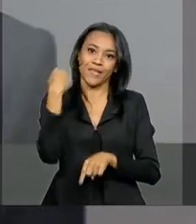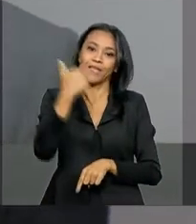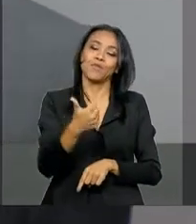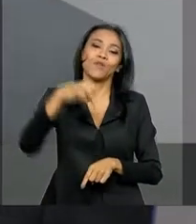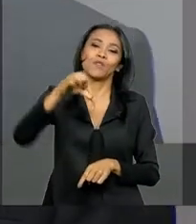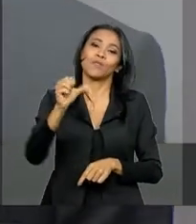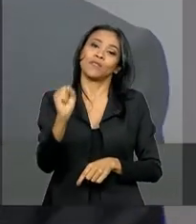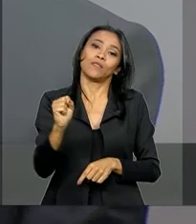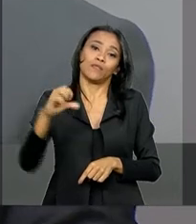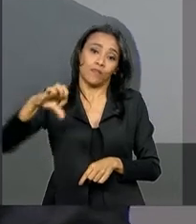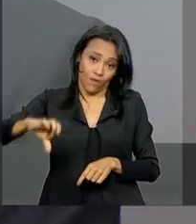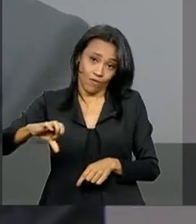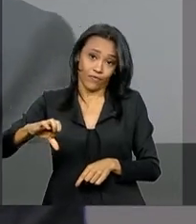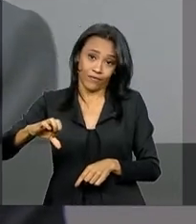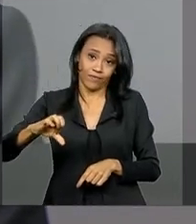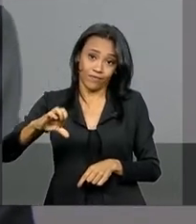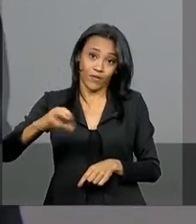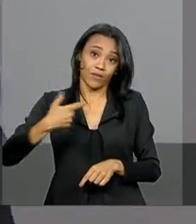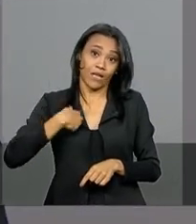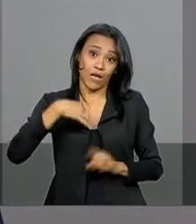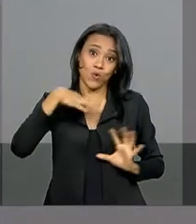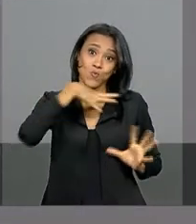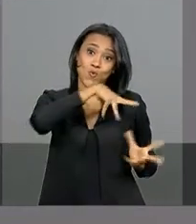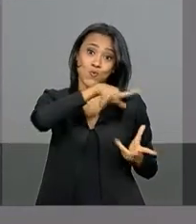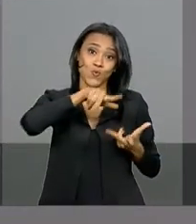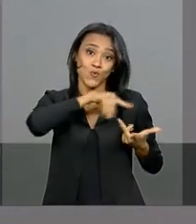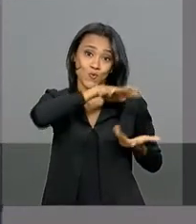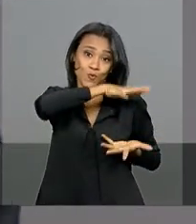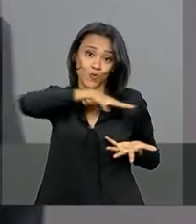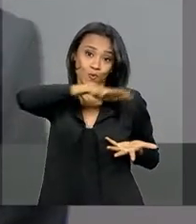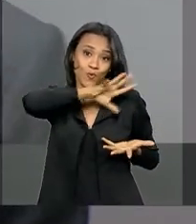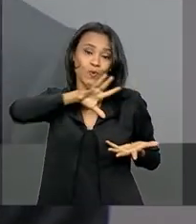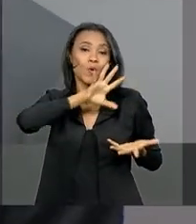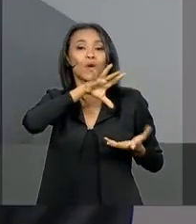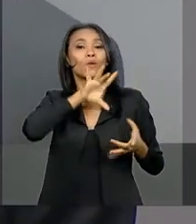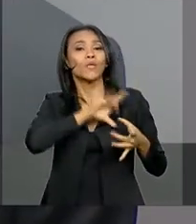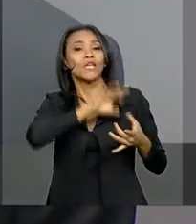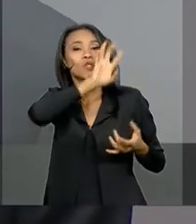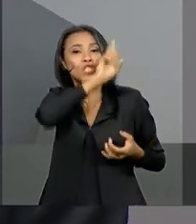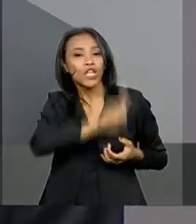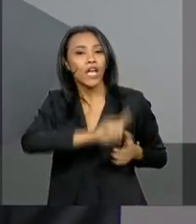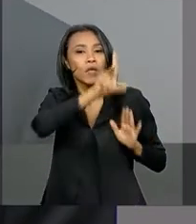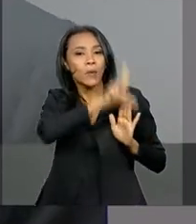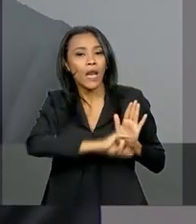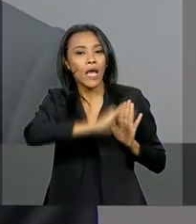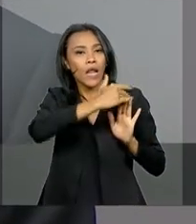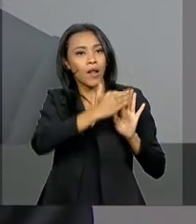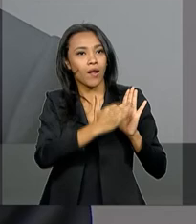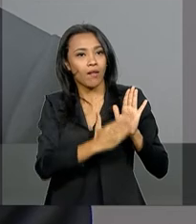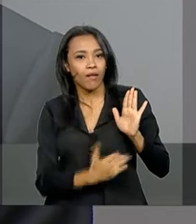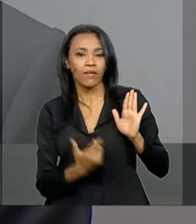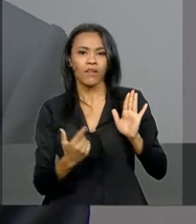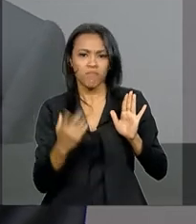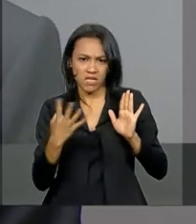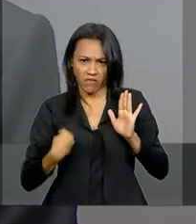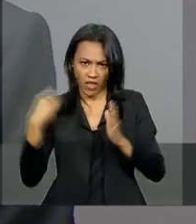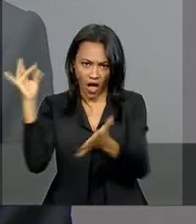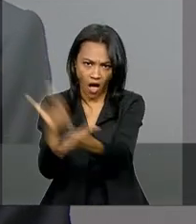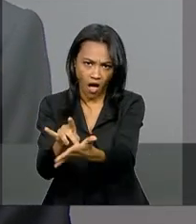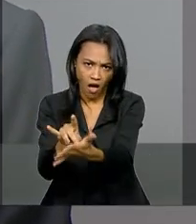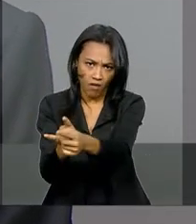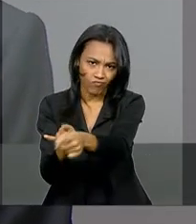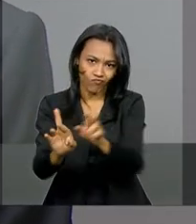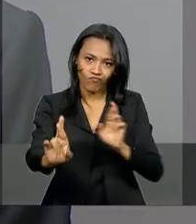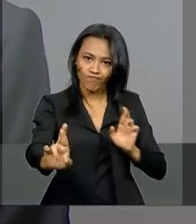e o mundo dos fatos mas isso não quer dizer que devamos acessar nosso trabalho de